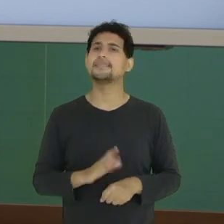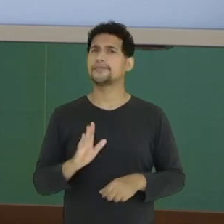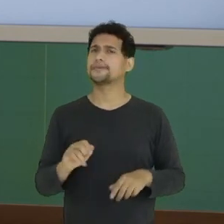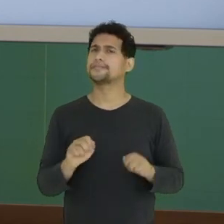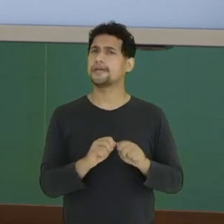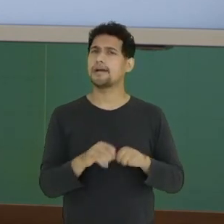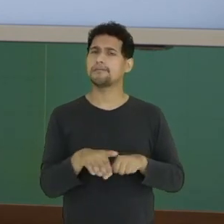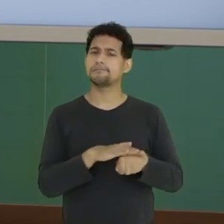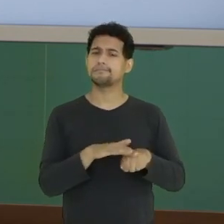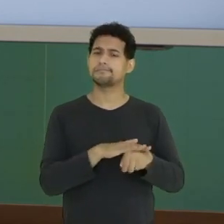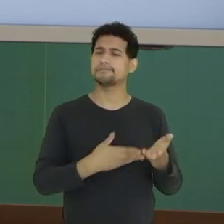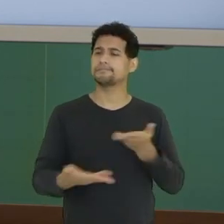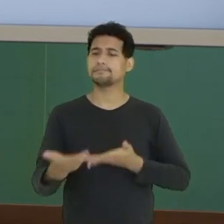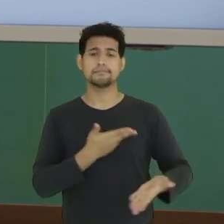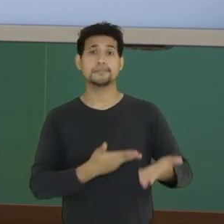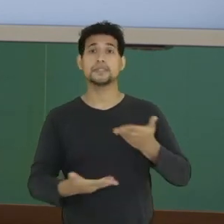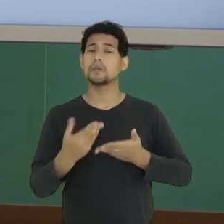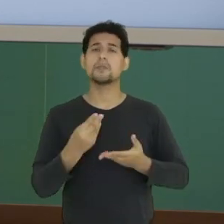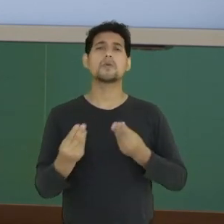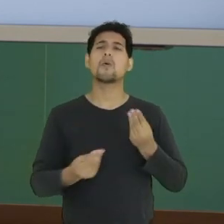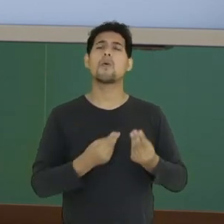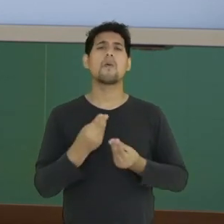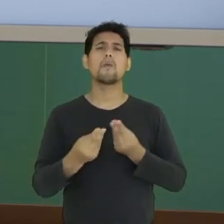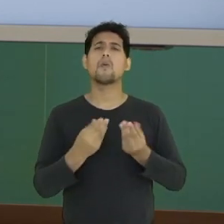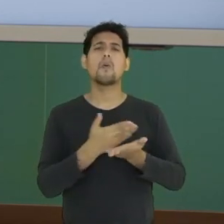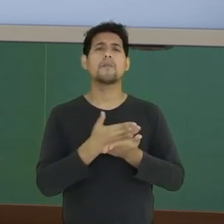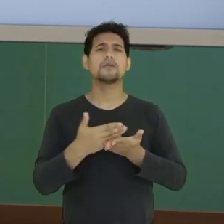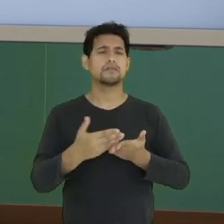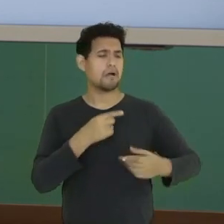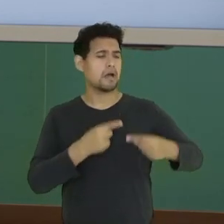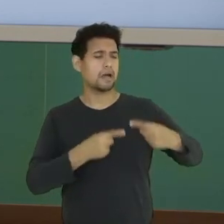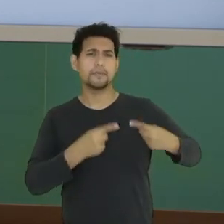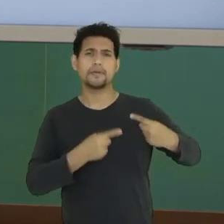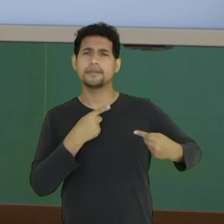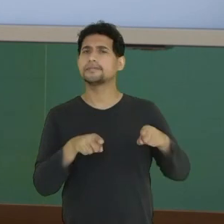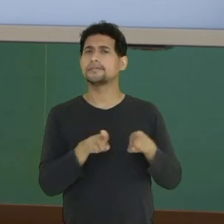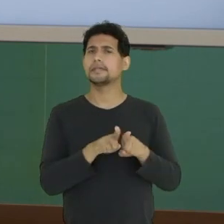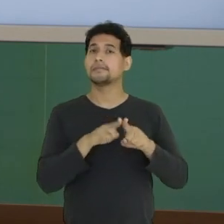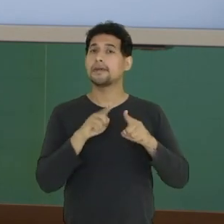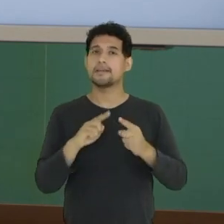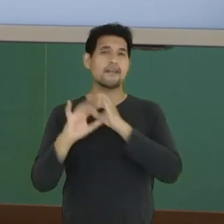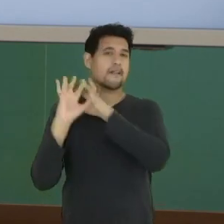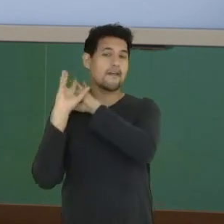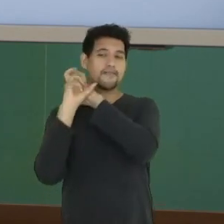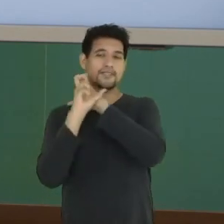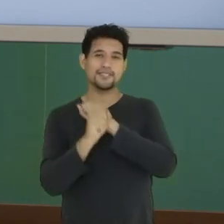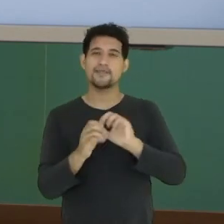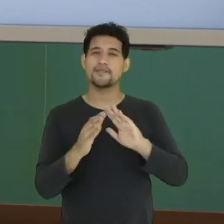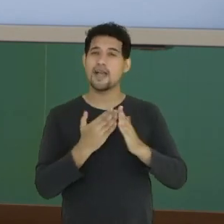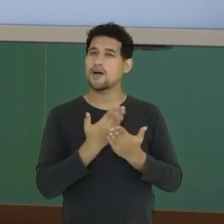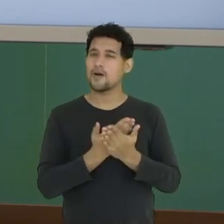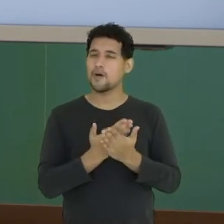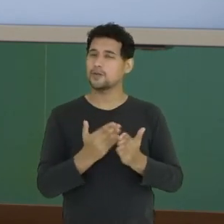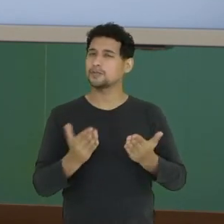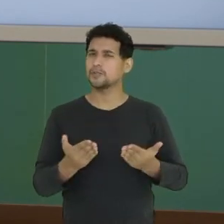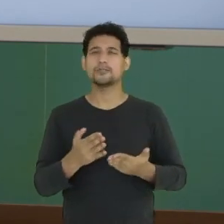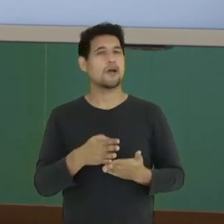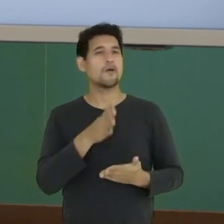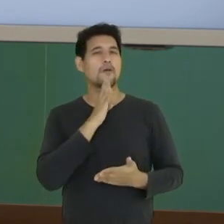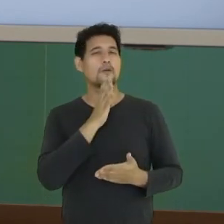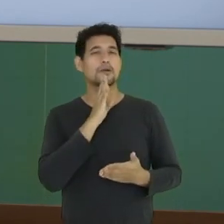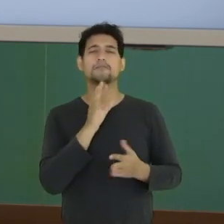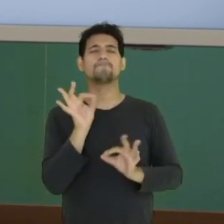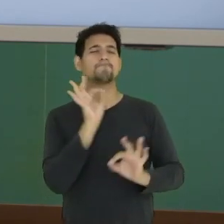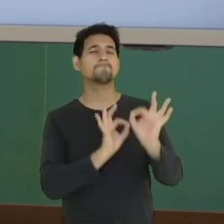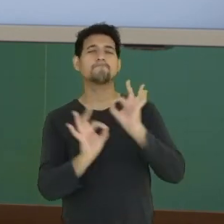um debate aí sobre o nascimento, o surgimento da política, revisão da aula de hoje, né? Conhecemos essa